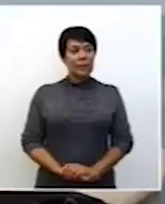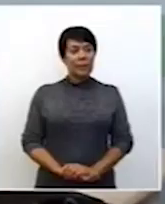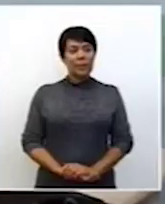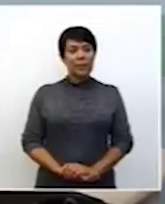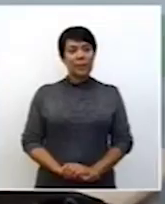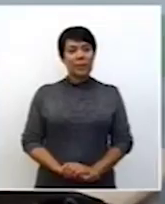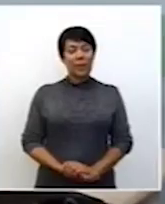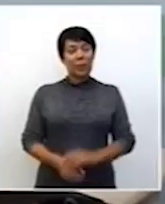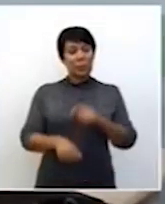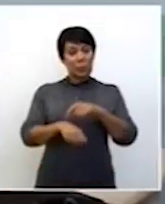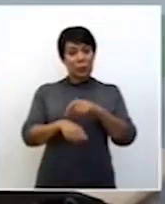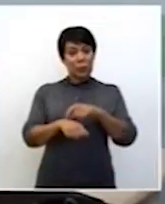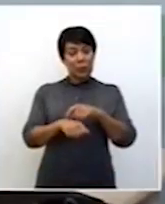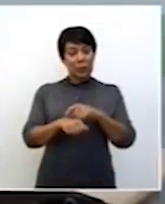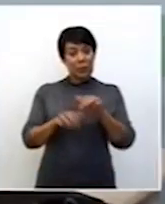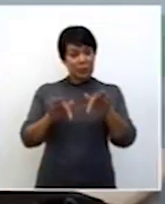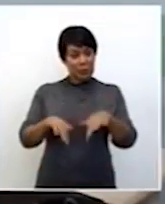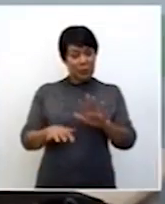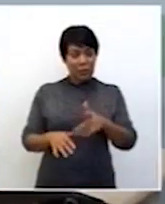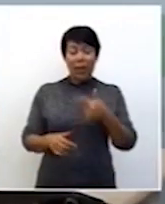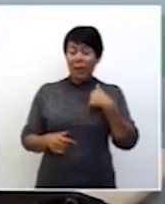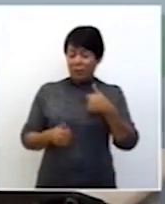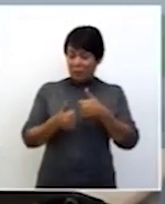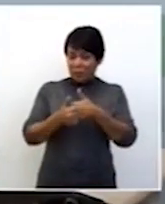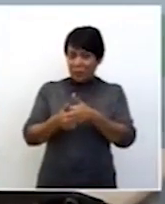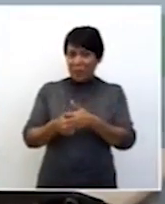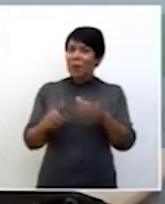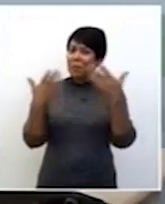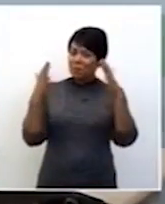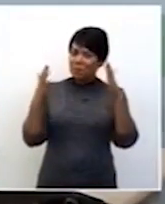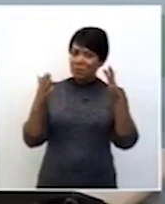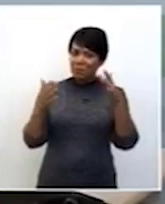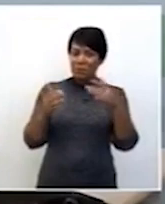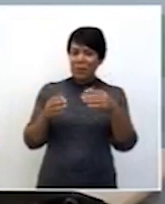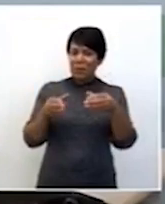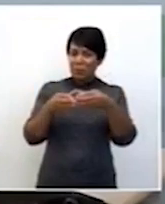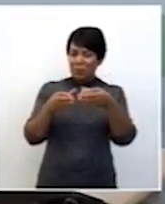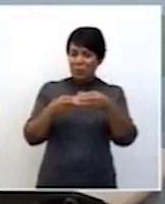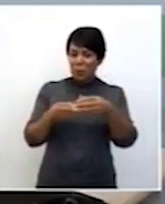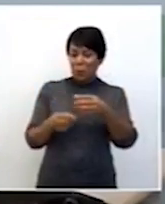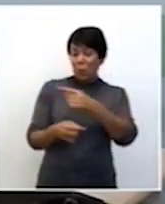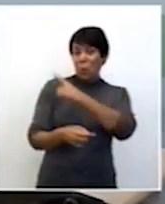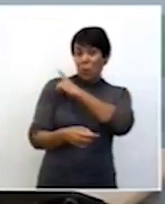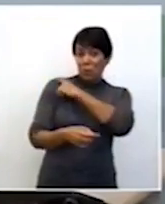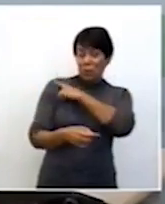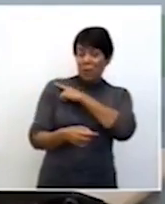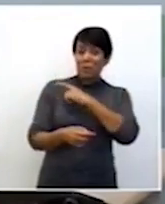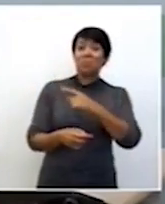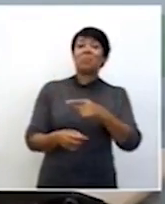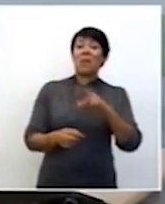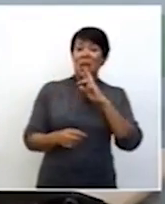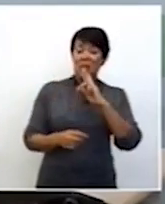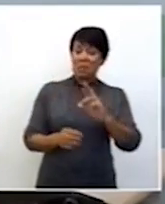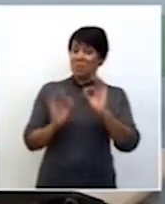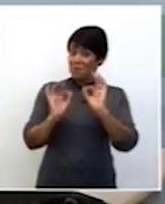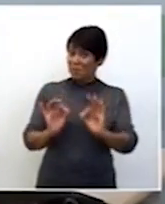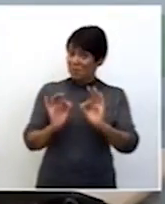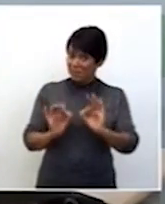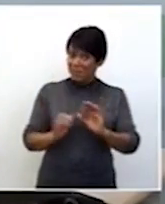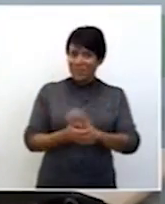Esgotou o nosso tempo, eu estava aqui acompanhando, parabéns pessoal do primeiro ano, arrebentaram, muitas das respostas aqui estão corretas,